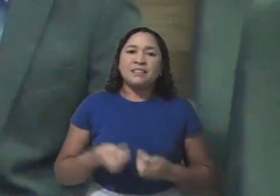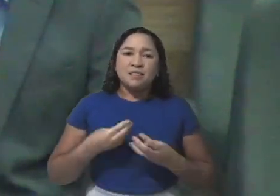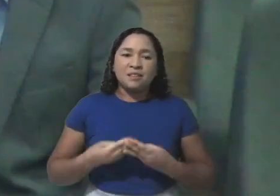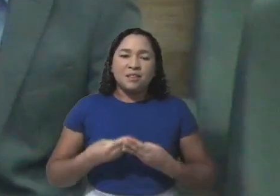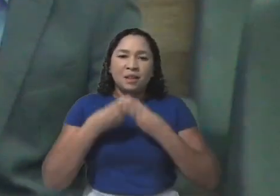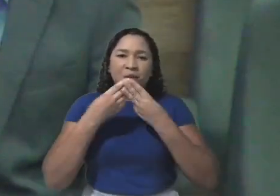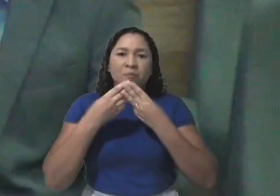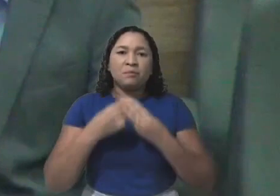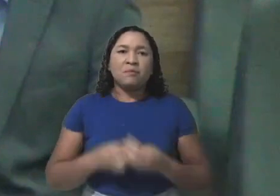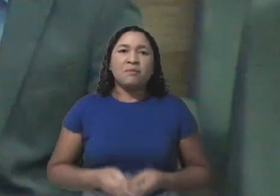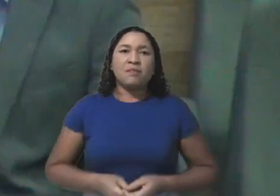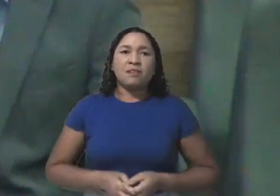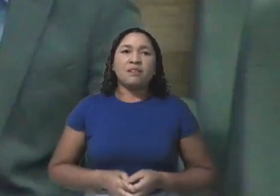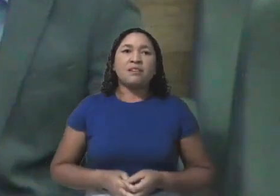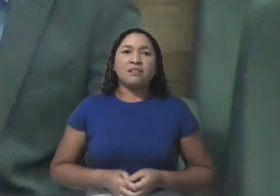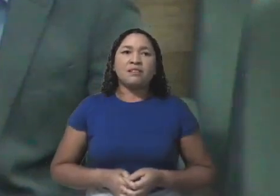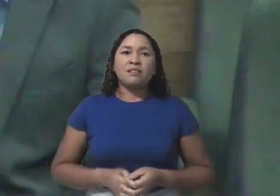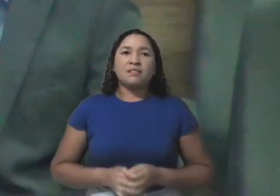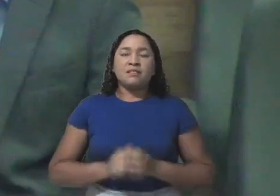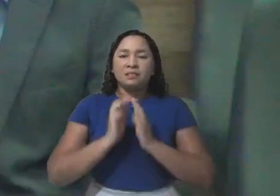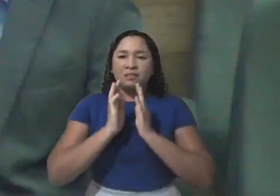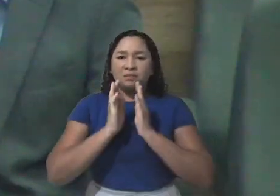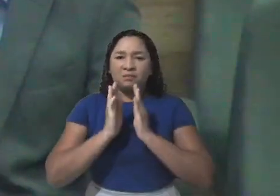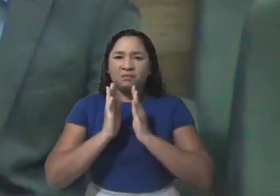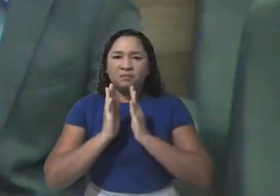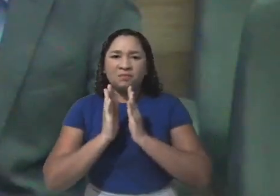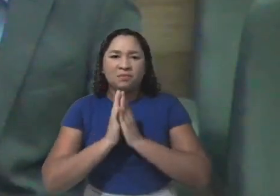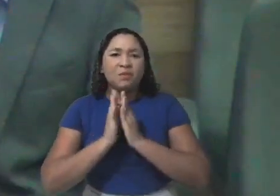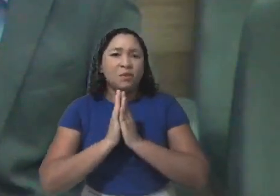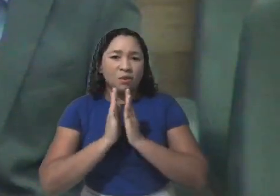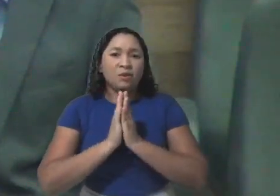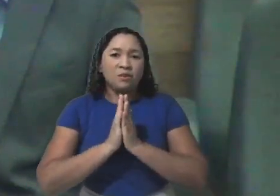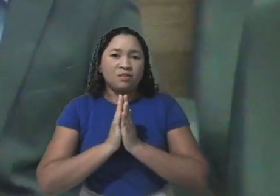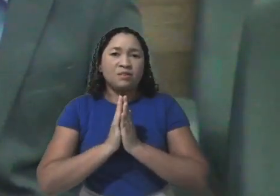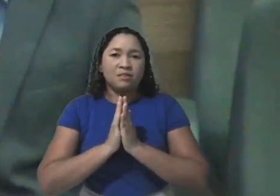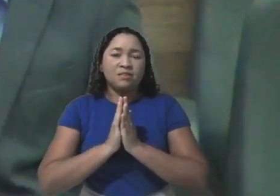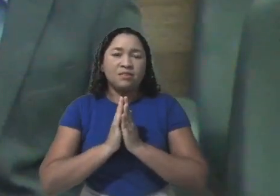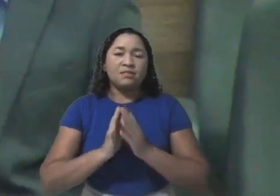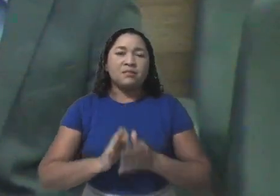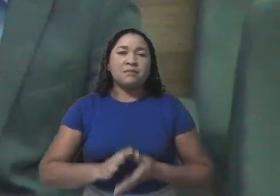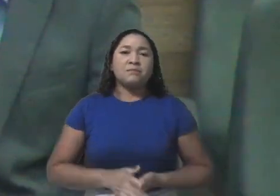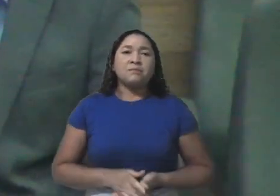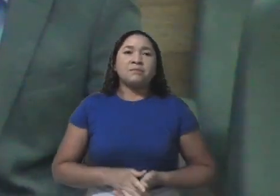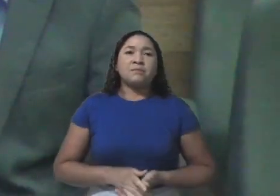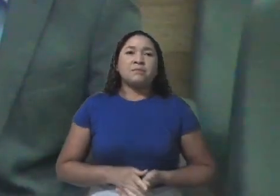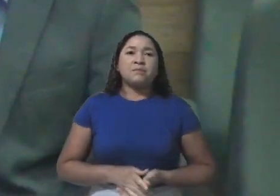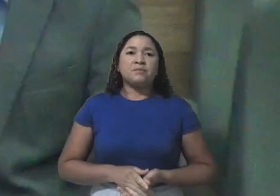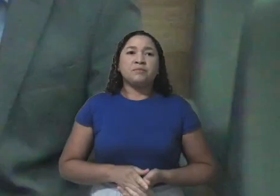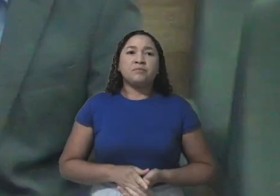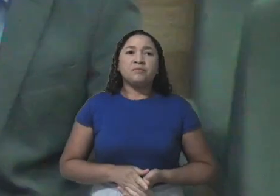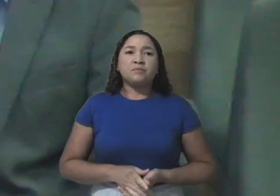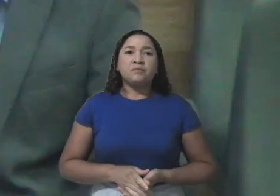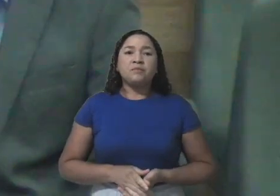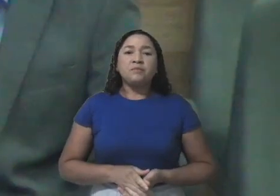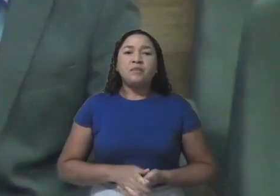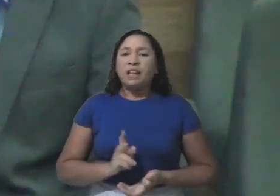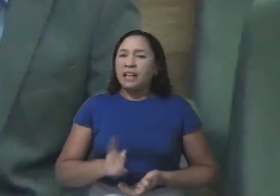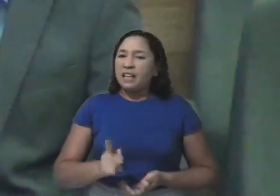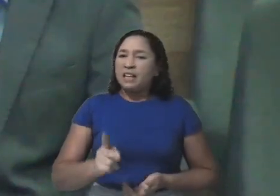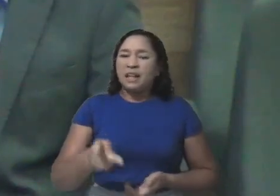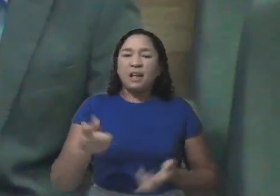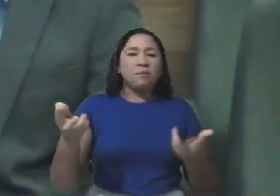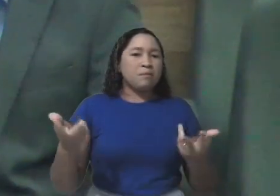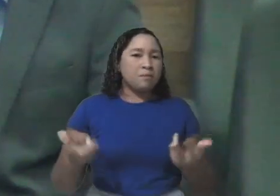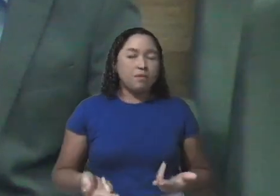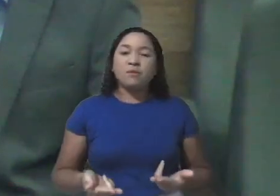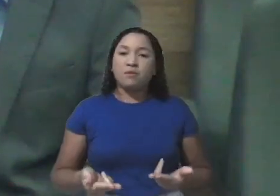crê que Maria continua virgem, não é assim? O credo católico que se recita toda a missa, o que é isso? Eles estão